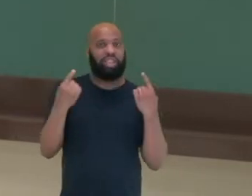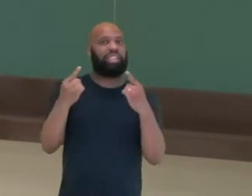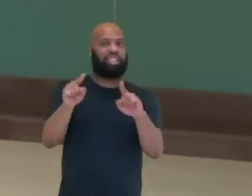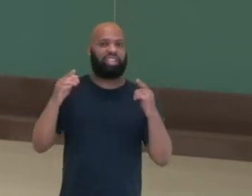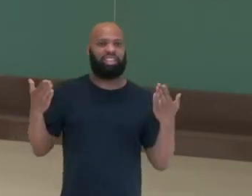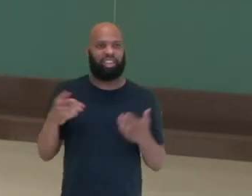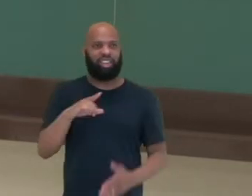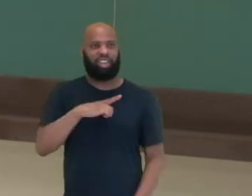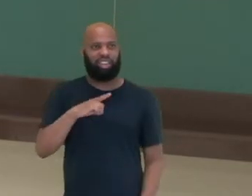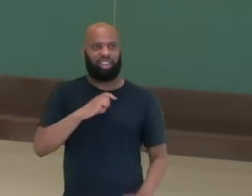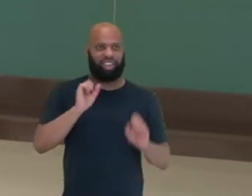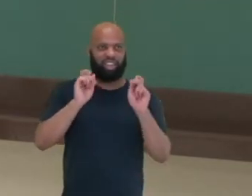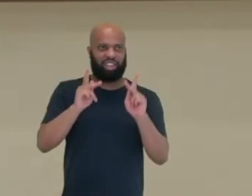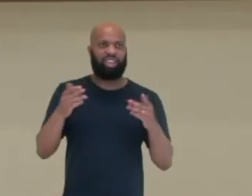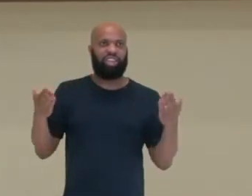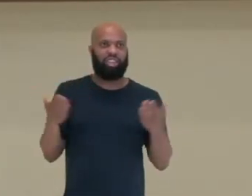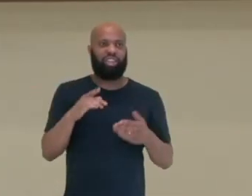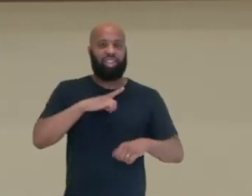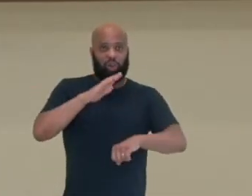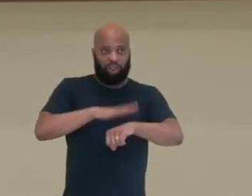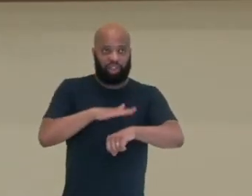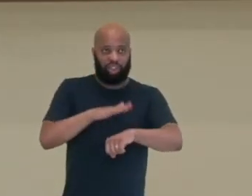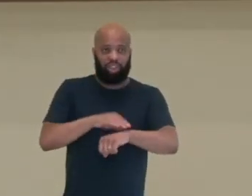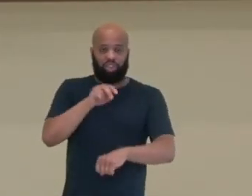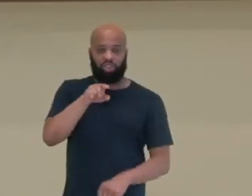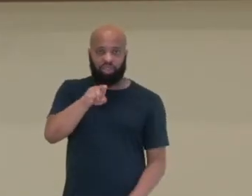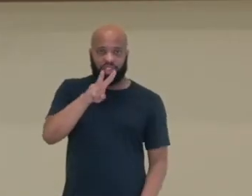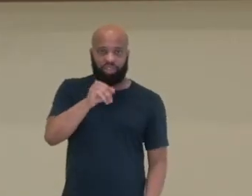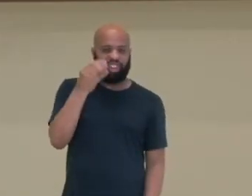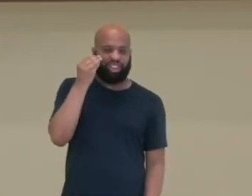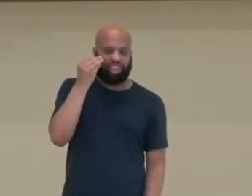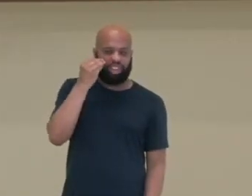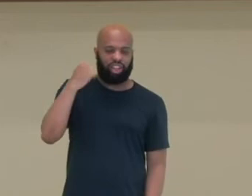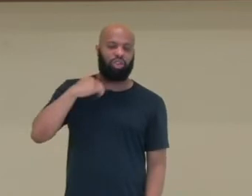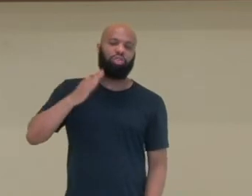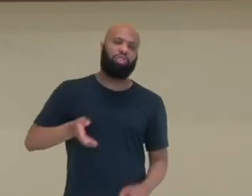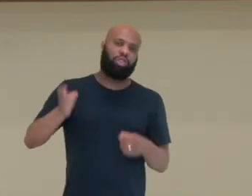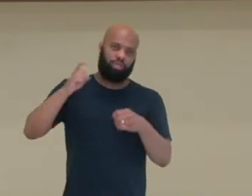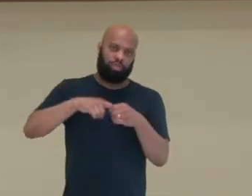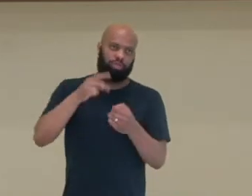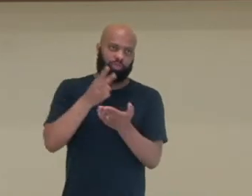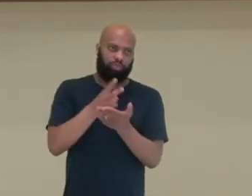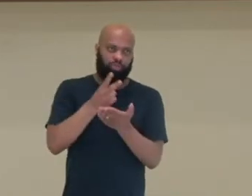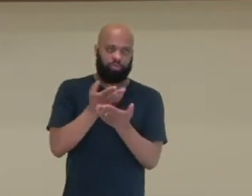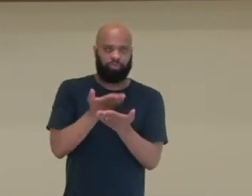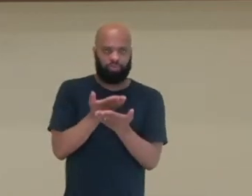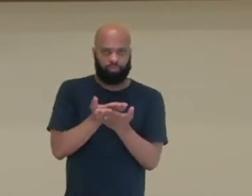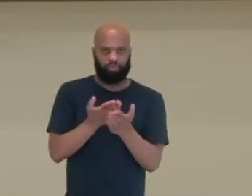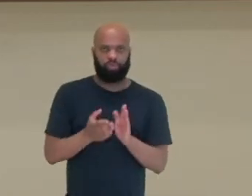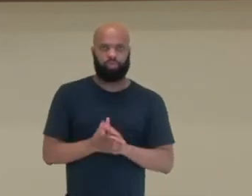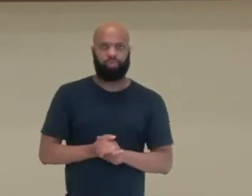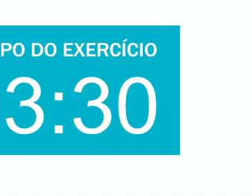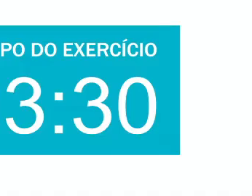desafio aí para vocês, hein? Então, eu vou deixar aquele tempinho e a prof já volta para fazer a correção.